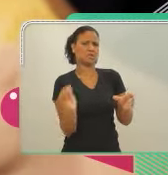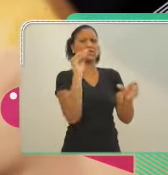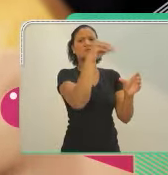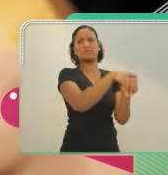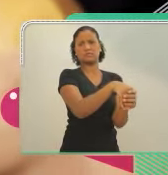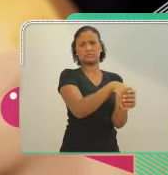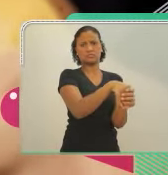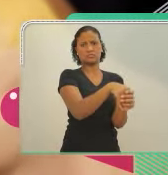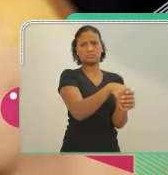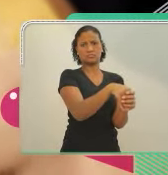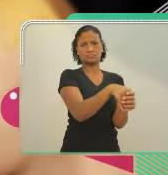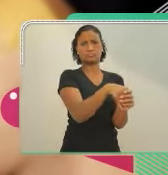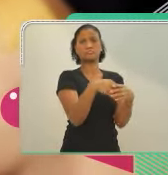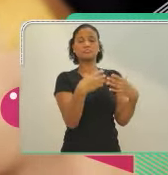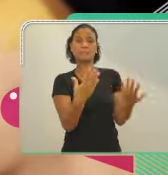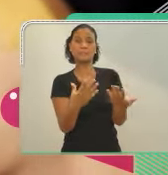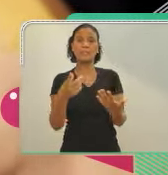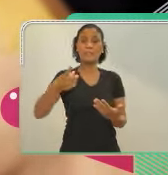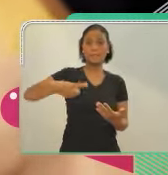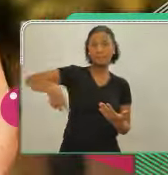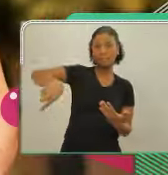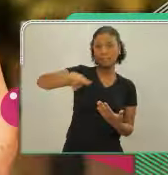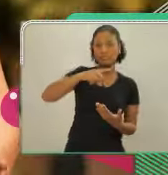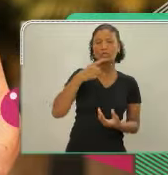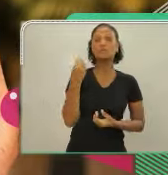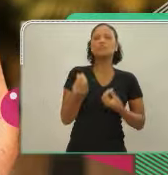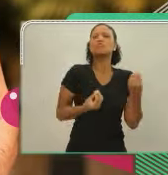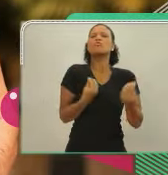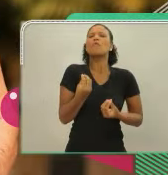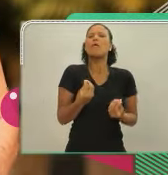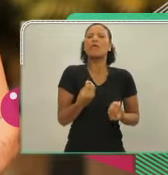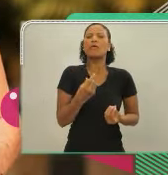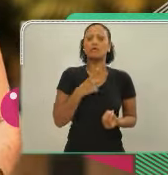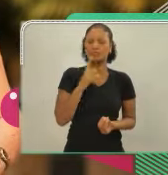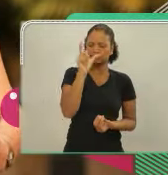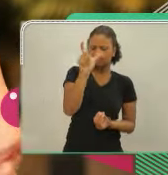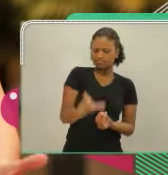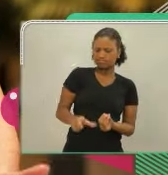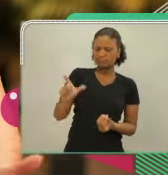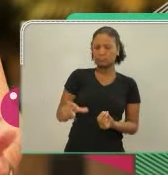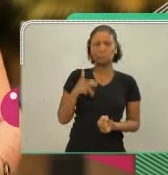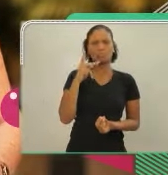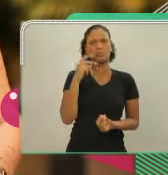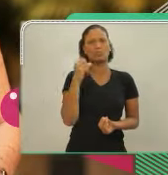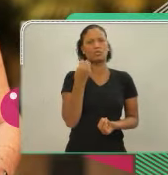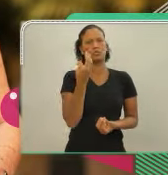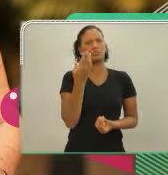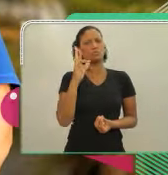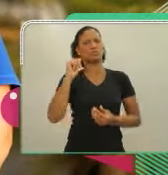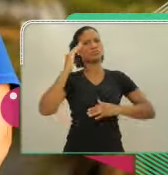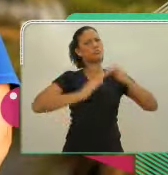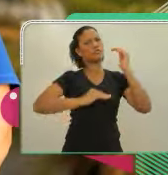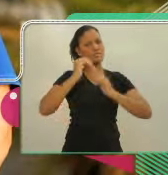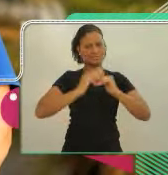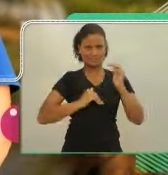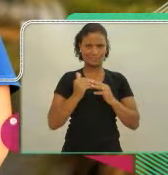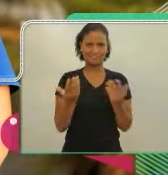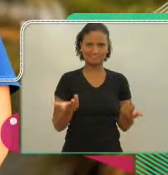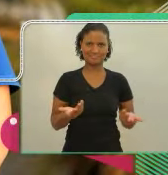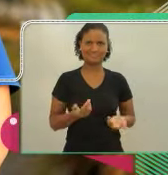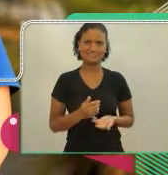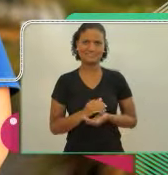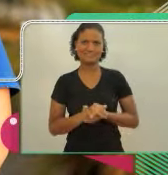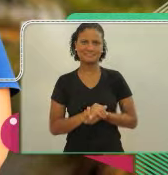escritório. Em qualquer lugar em que se possa inseri-los, eles têm uma postura de profissional. Meu nome é Daniela